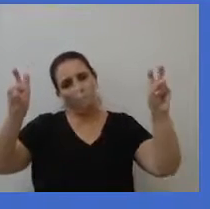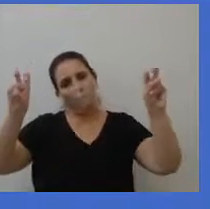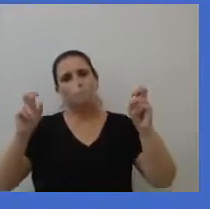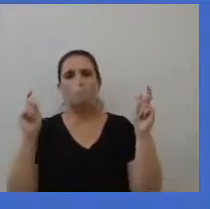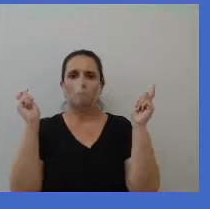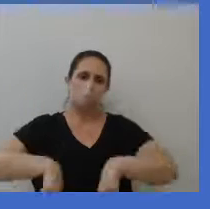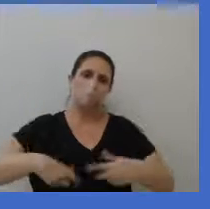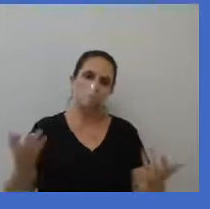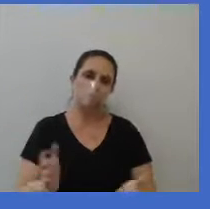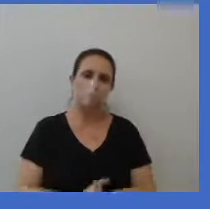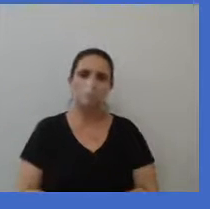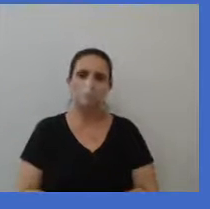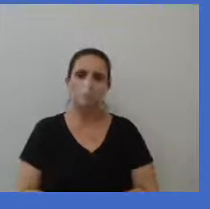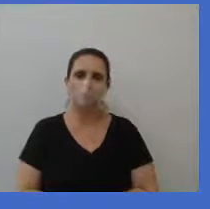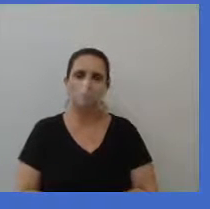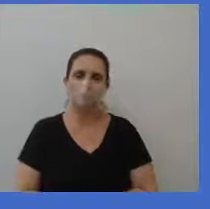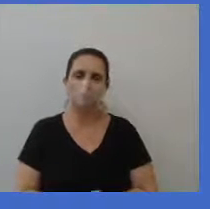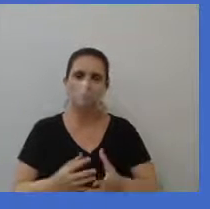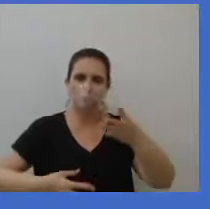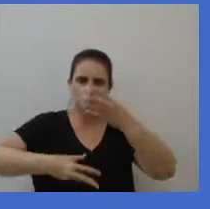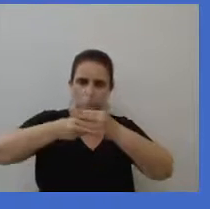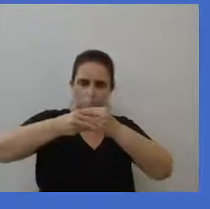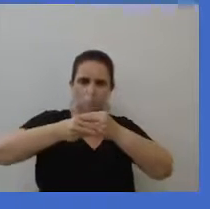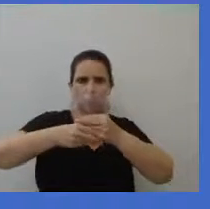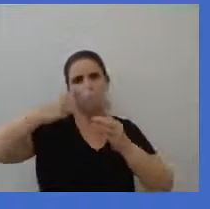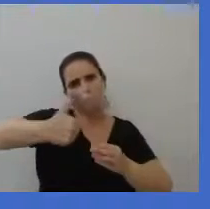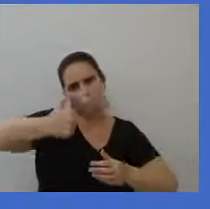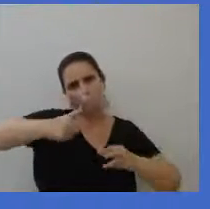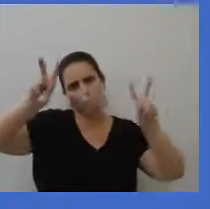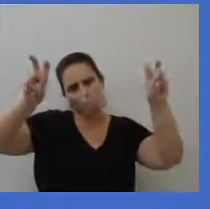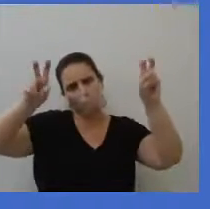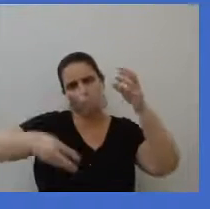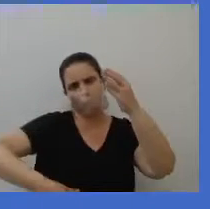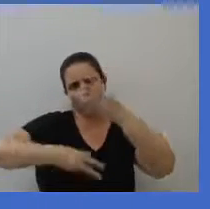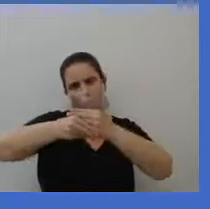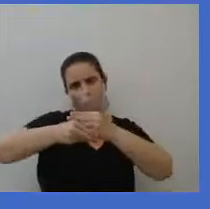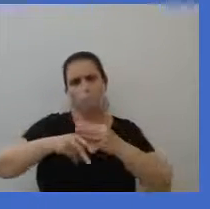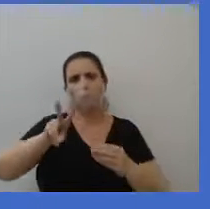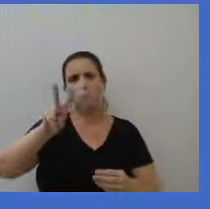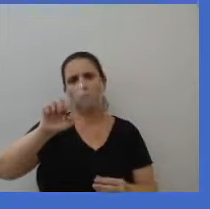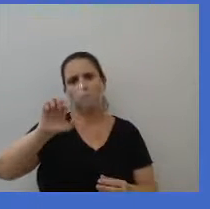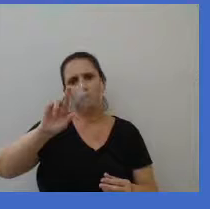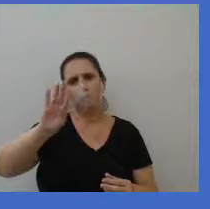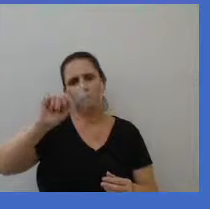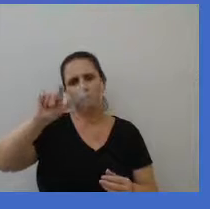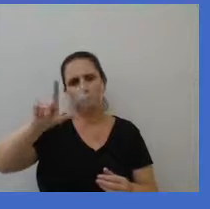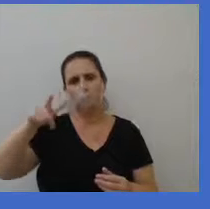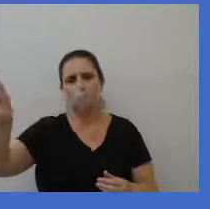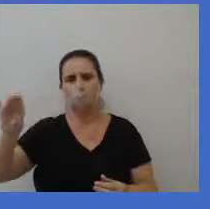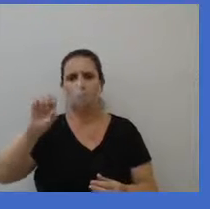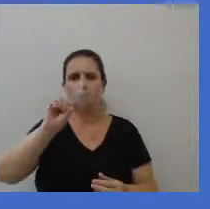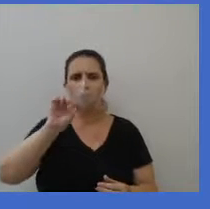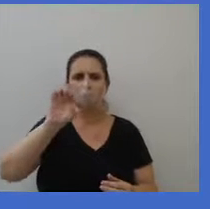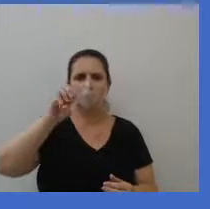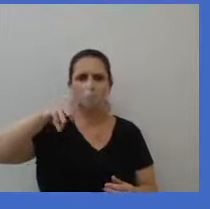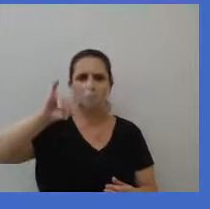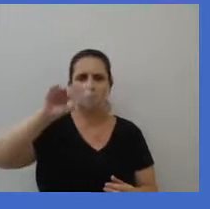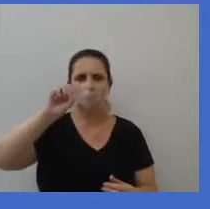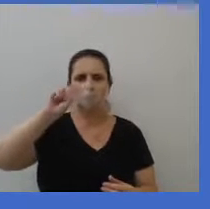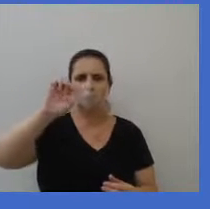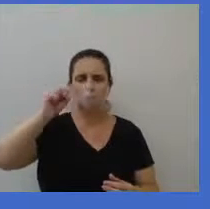seja, 10 mata Mentos. Lógico, vamos trazer para mim aqui novamente. É óbvio que isso é uma